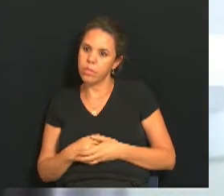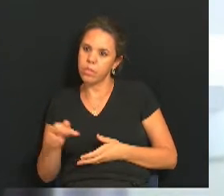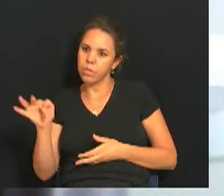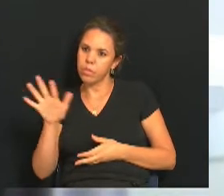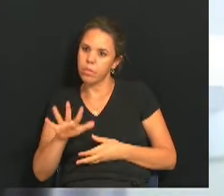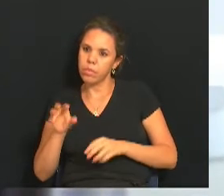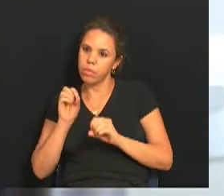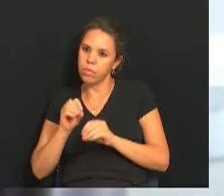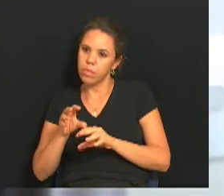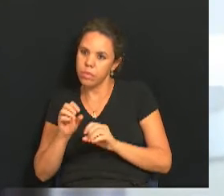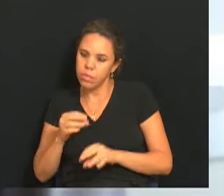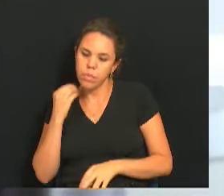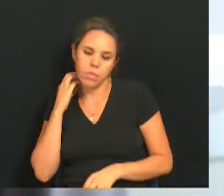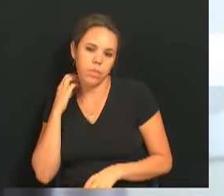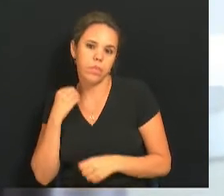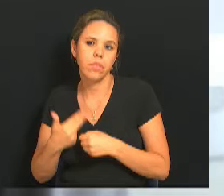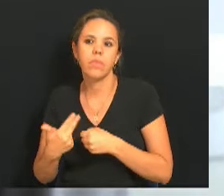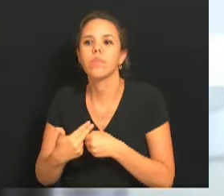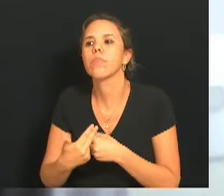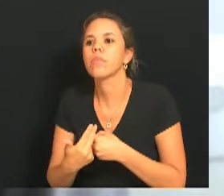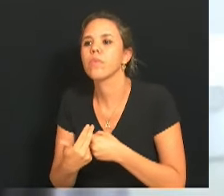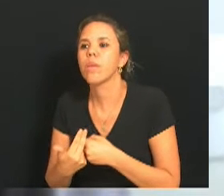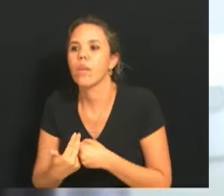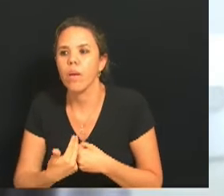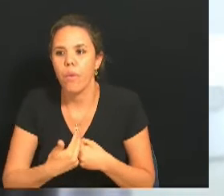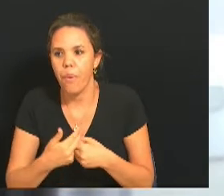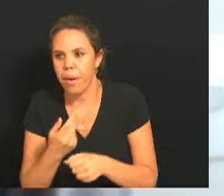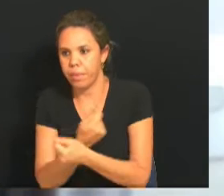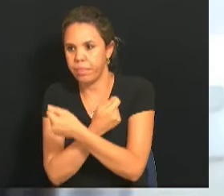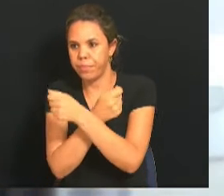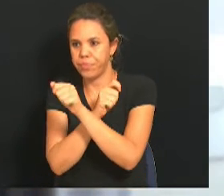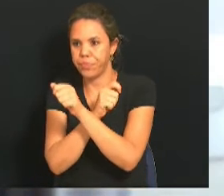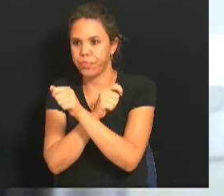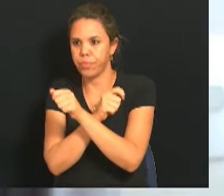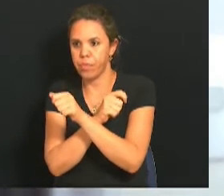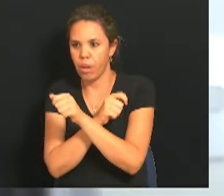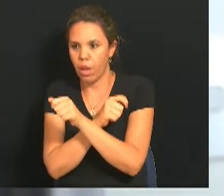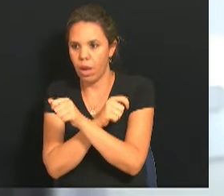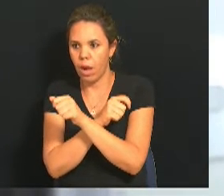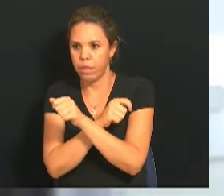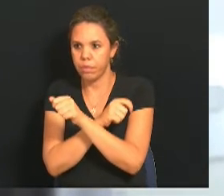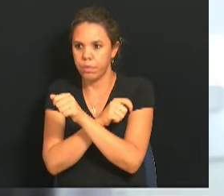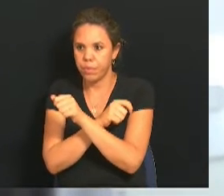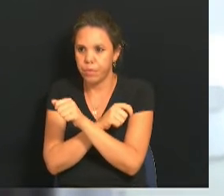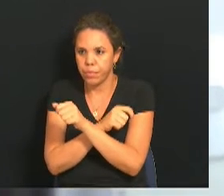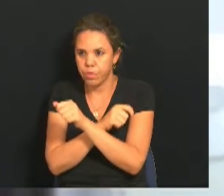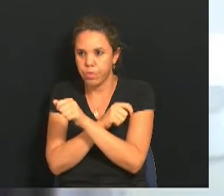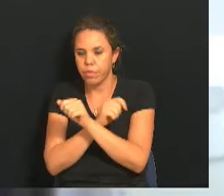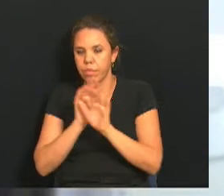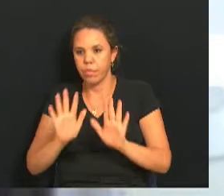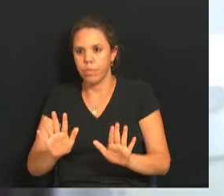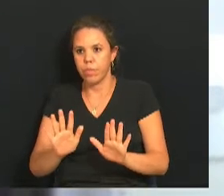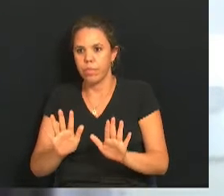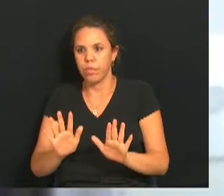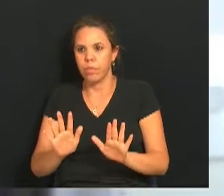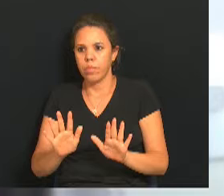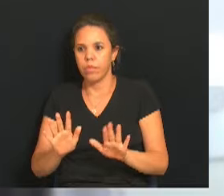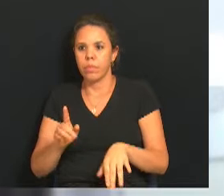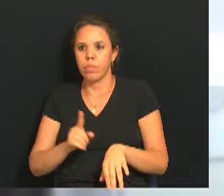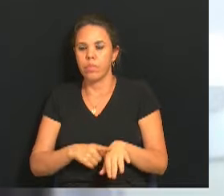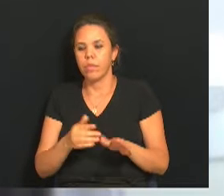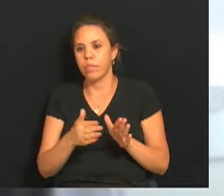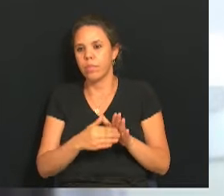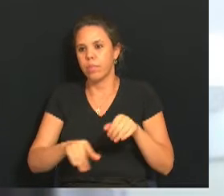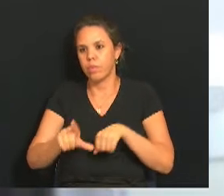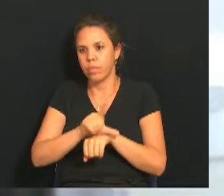da Unicamp e a Faculdade de Educação da PUC. Mas, em função, inclusive, do momento em que essa